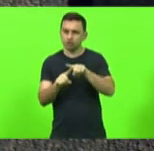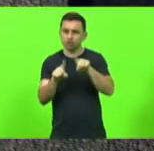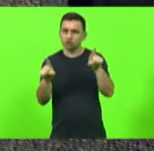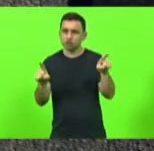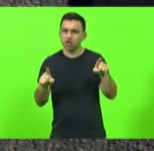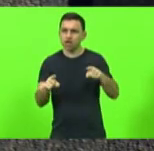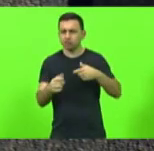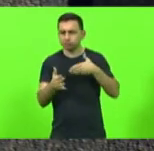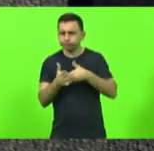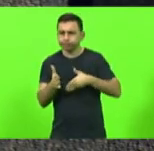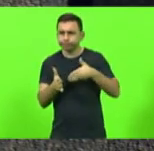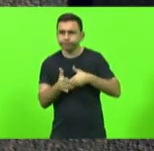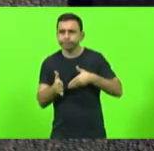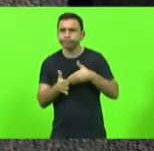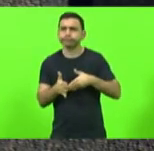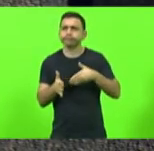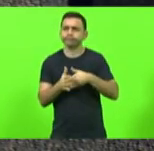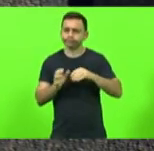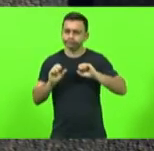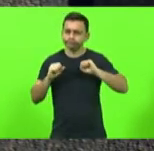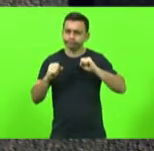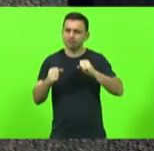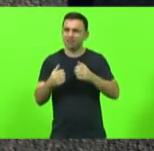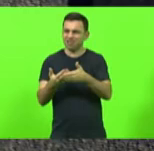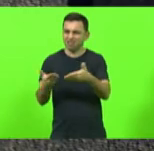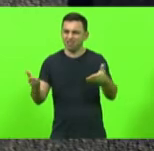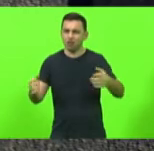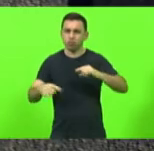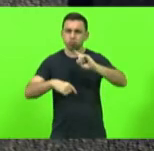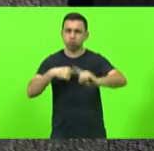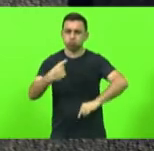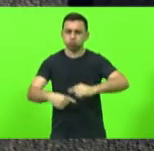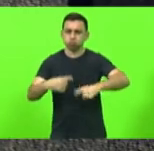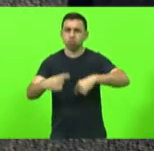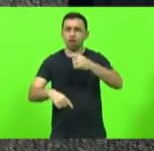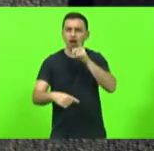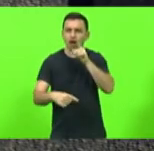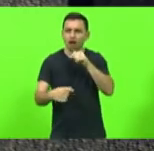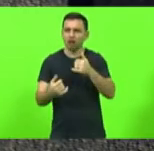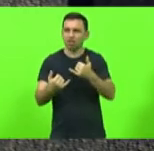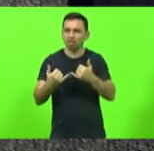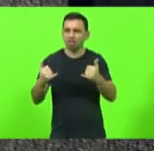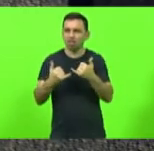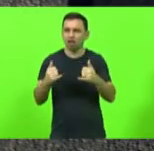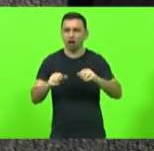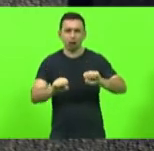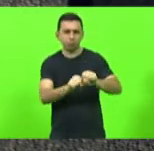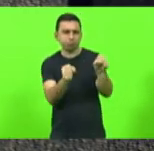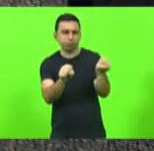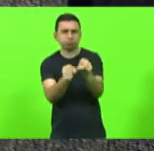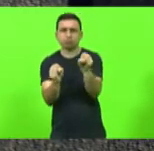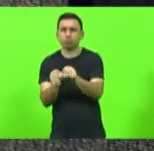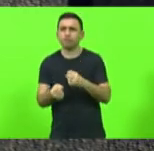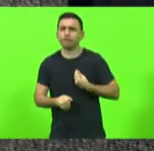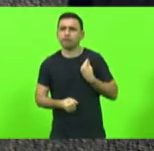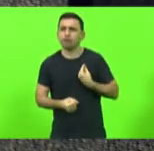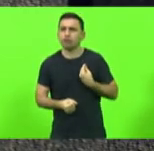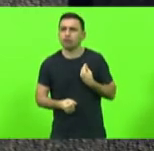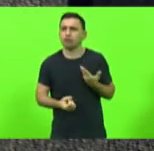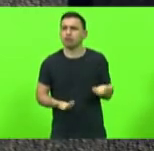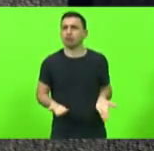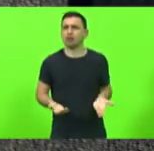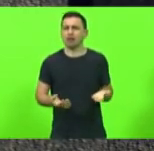dê enfrentamento a essas hidrelétricas que tiraram a terra, que destruíram vidas e que destruíram